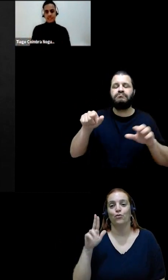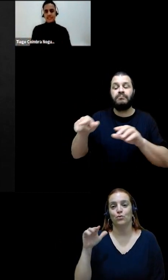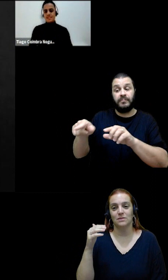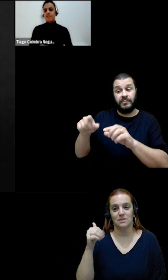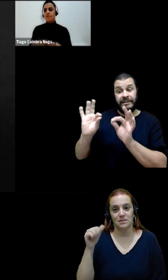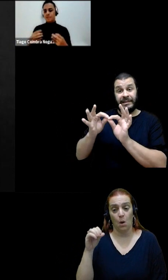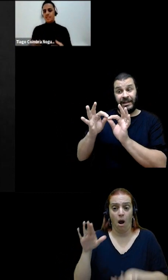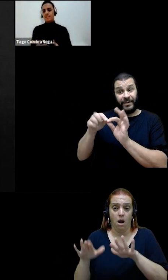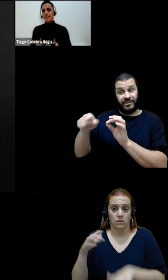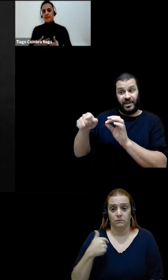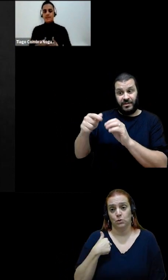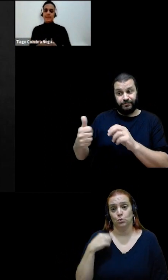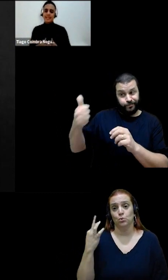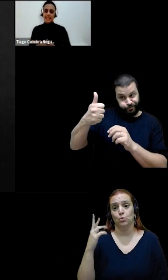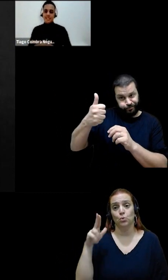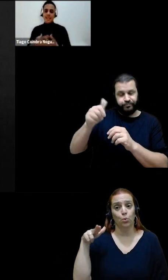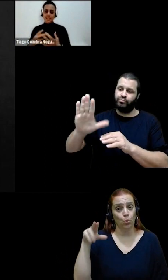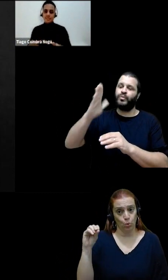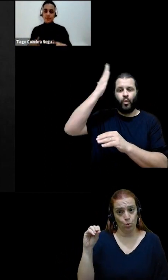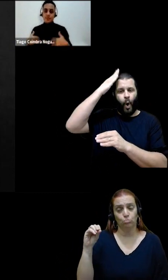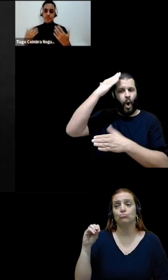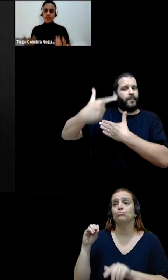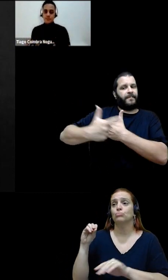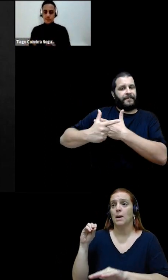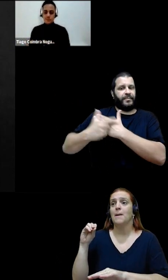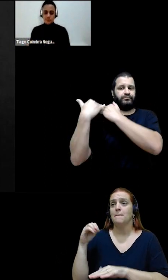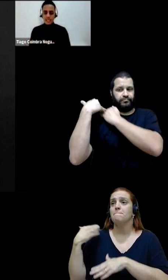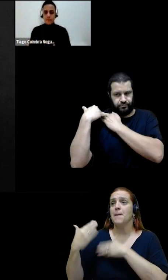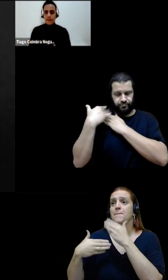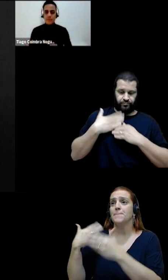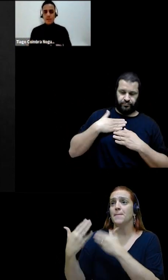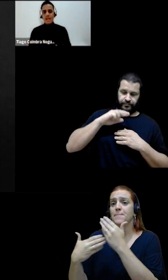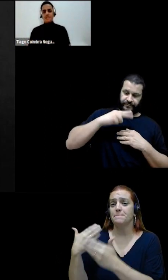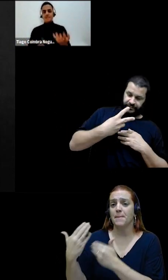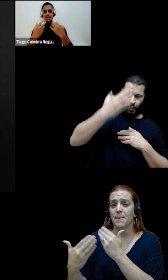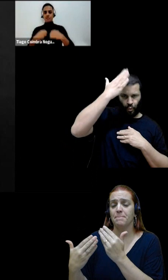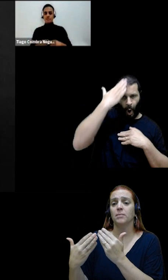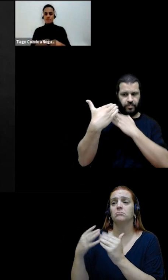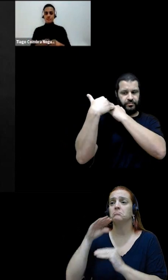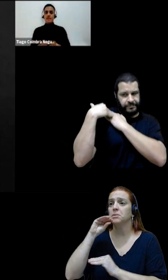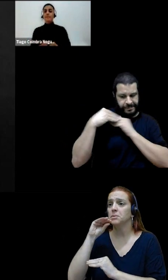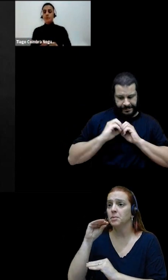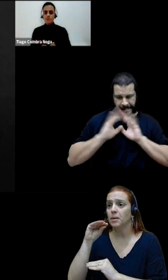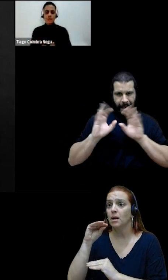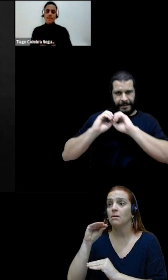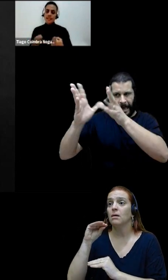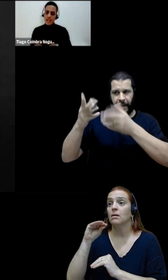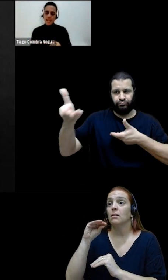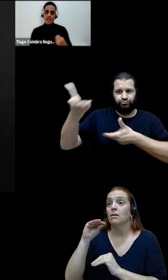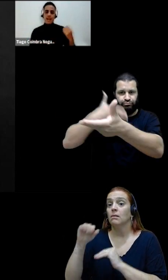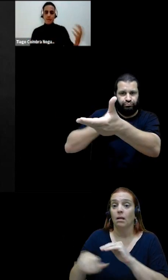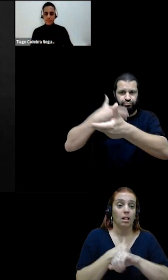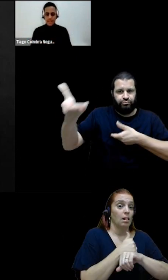da interpretação, ou seja, ele está com a responsabilidade de produção do discurso na língua-alvo. Às vezes ele assume a função de apoio, que